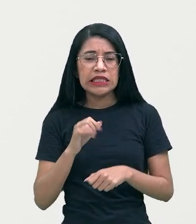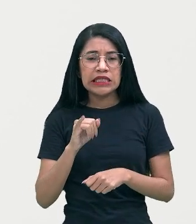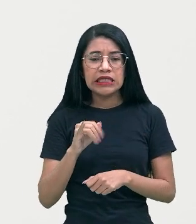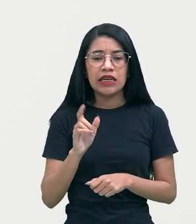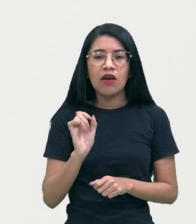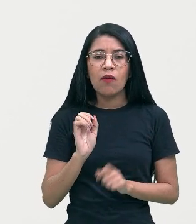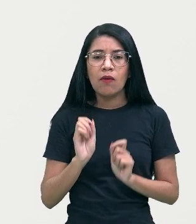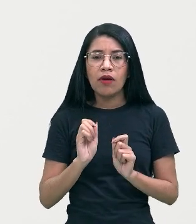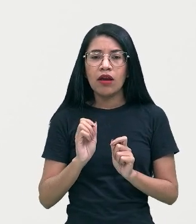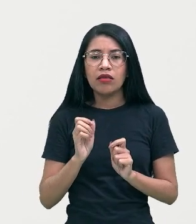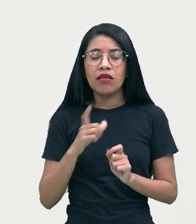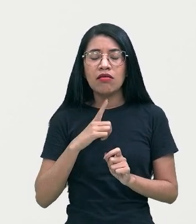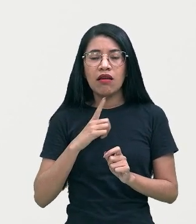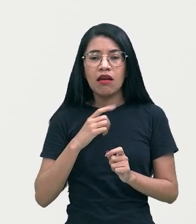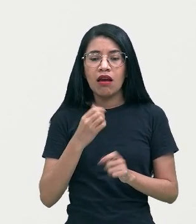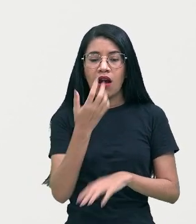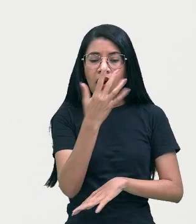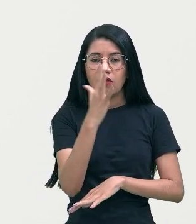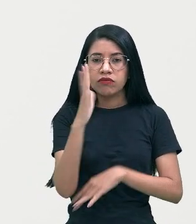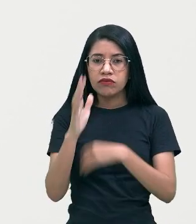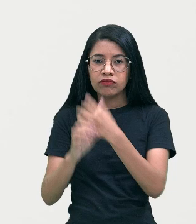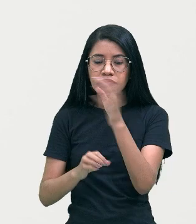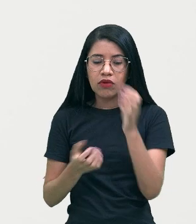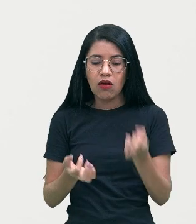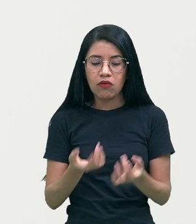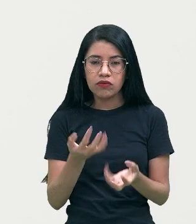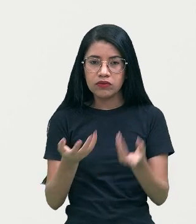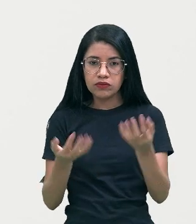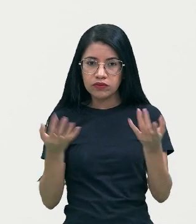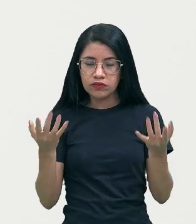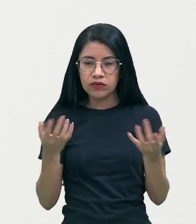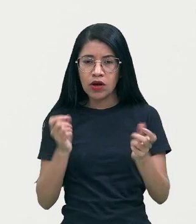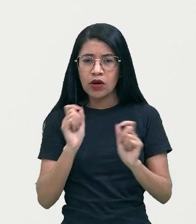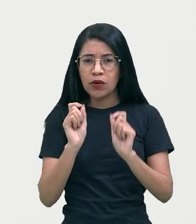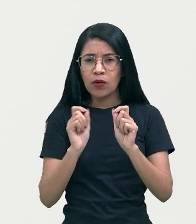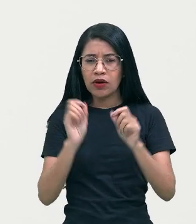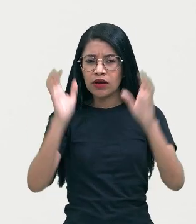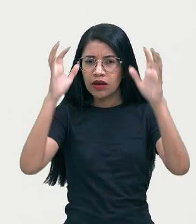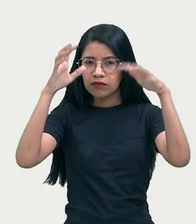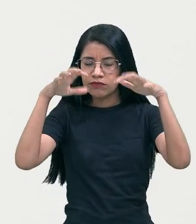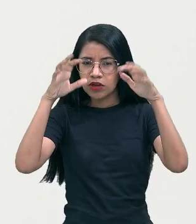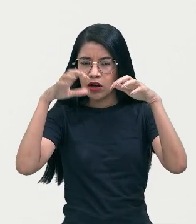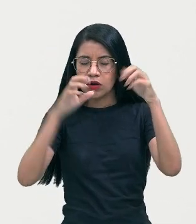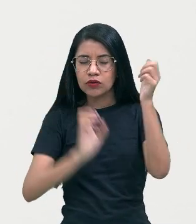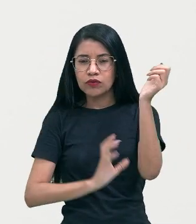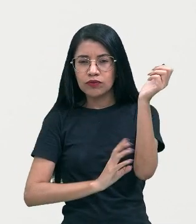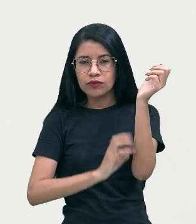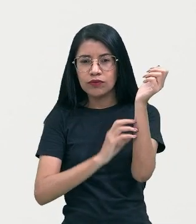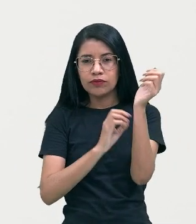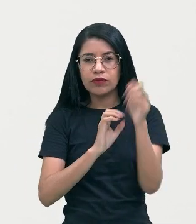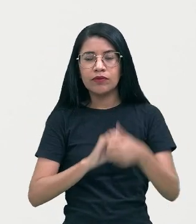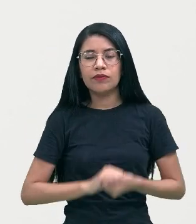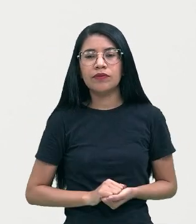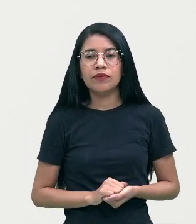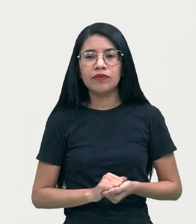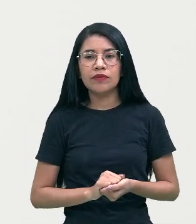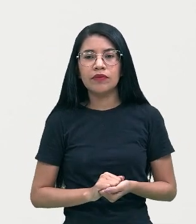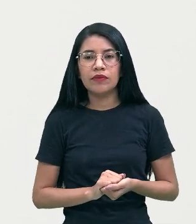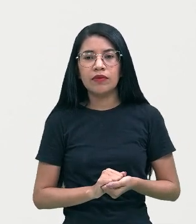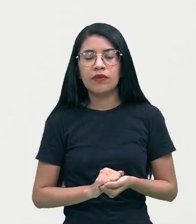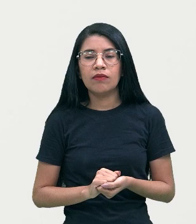grande queima da floresta, tá? E o que é a chuva ácida, né? Consiste é o que é,